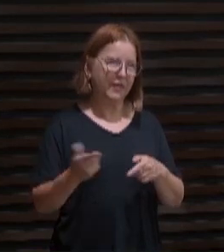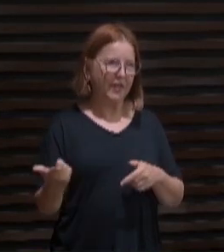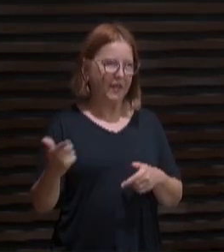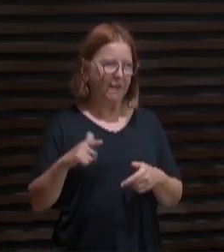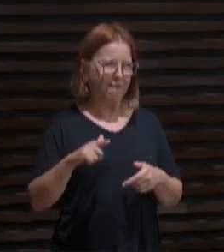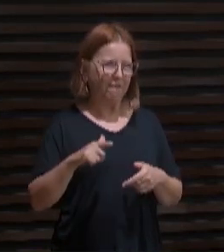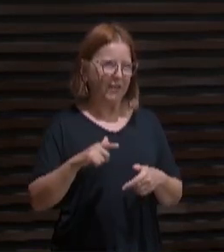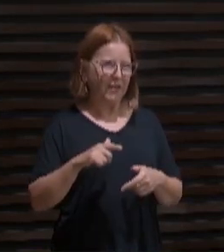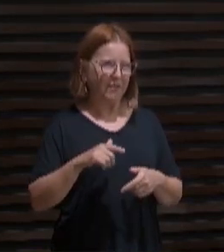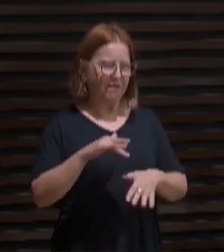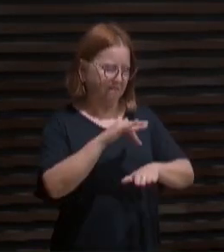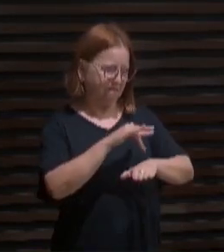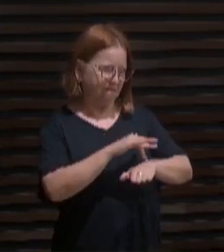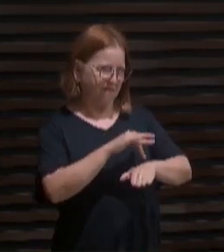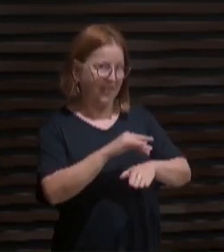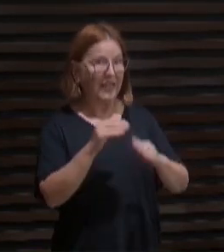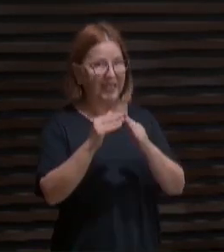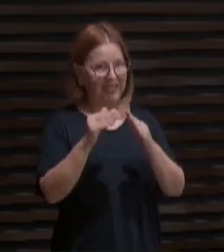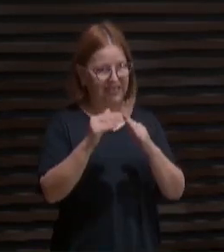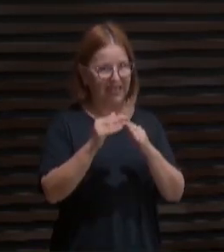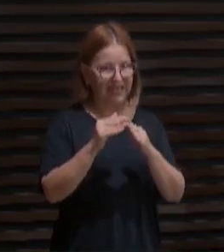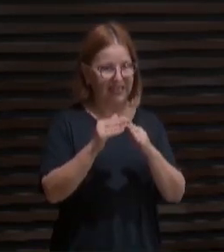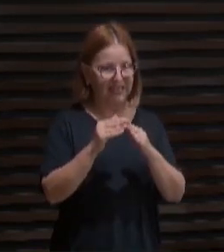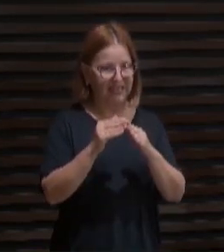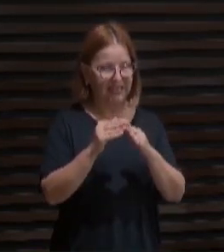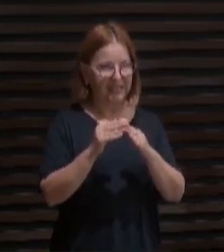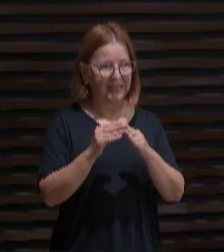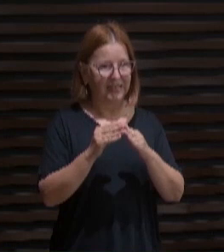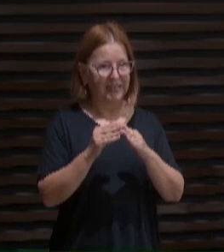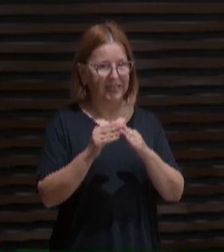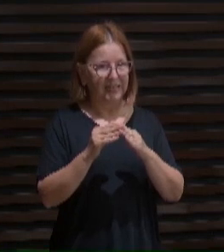sorrateiramente nas casas e conseguem cativar